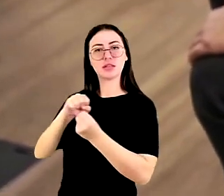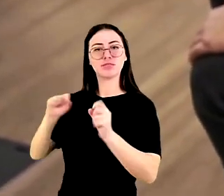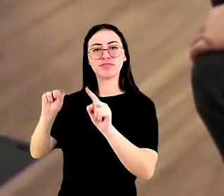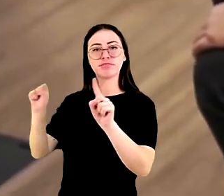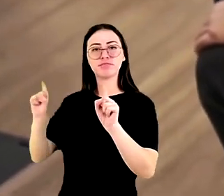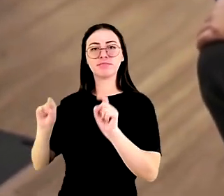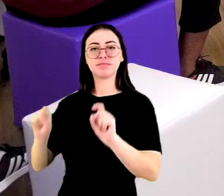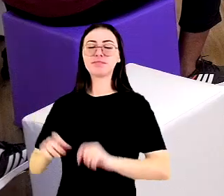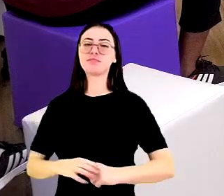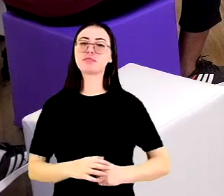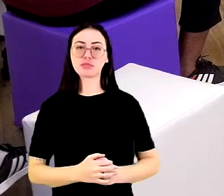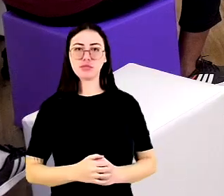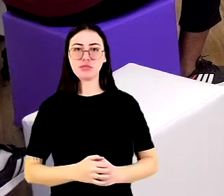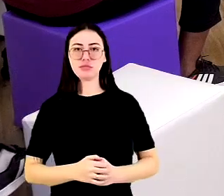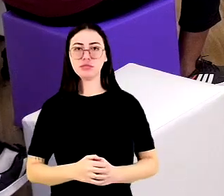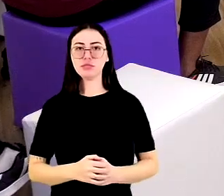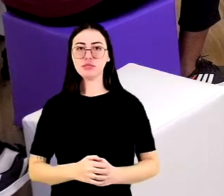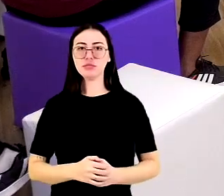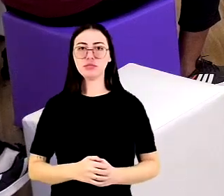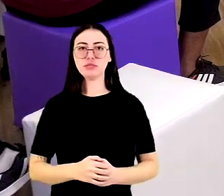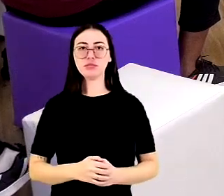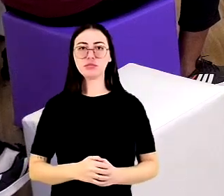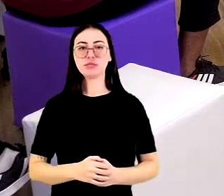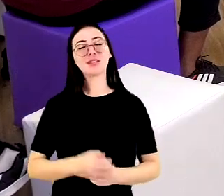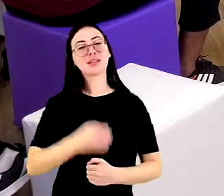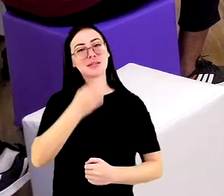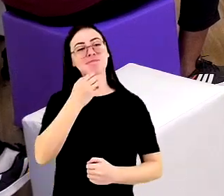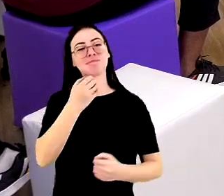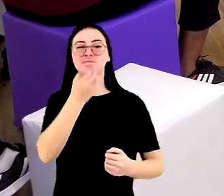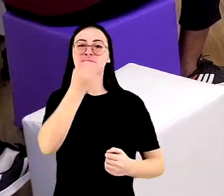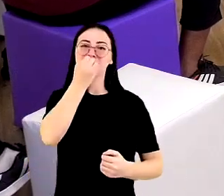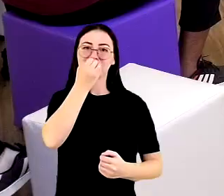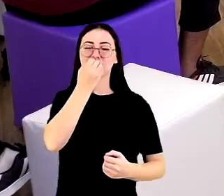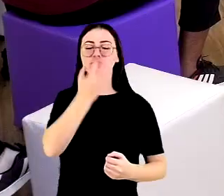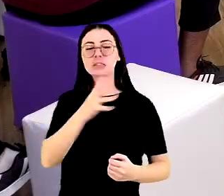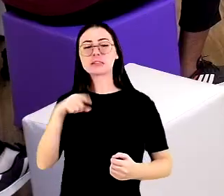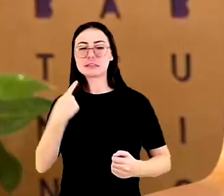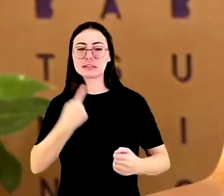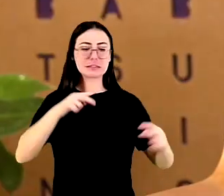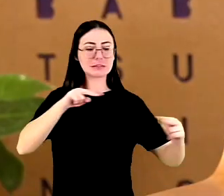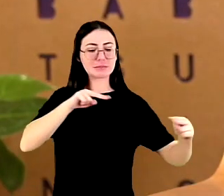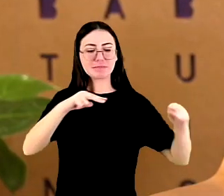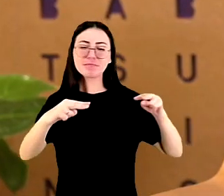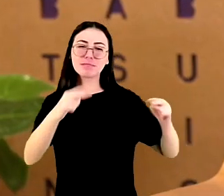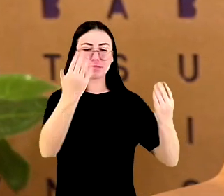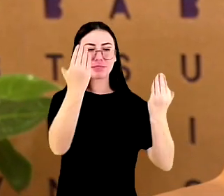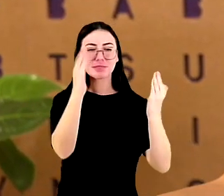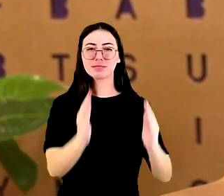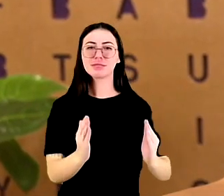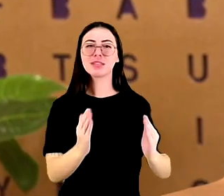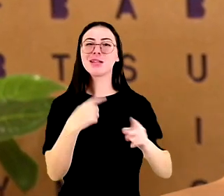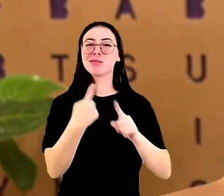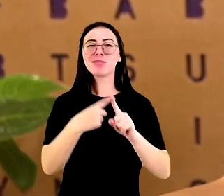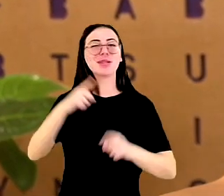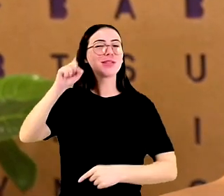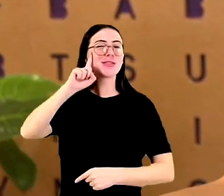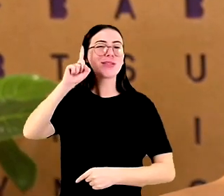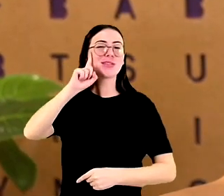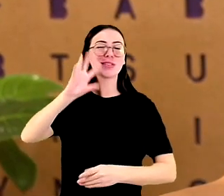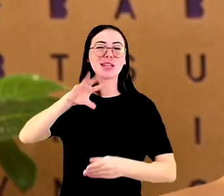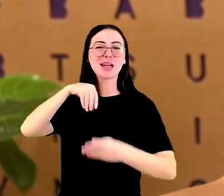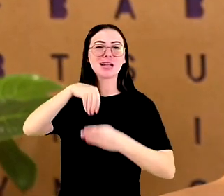aqui? É muito bem visto. Acho que pelo próprio dia de campo, eu fiquei bastante surpresa com